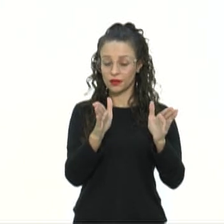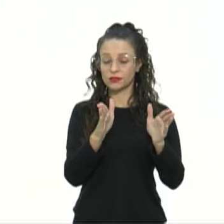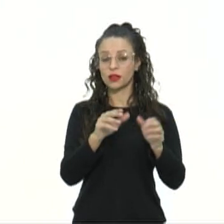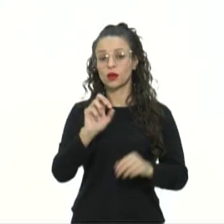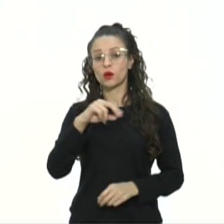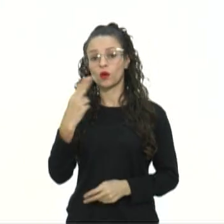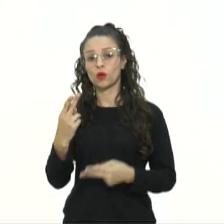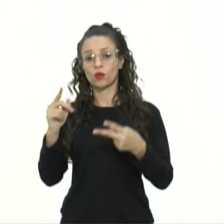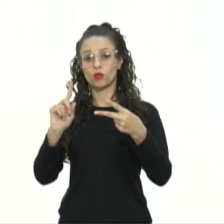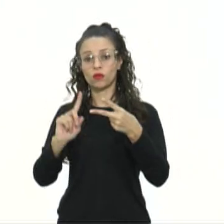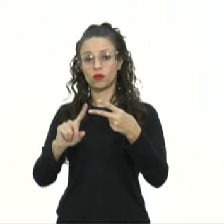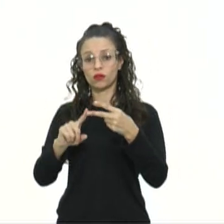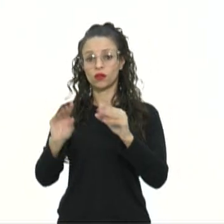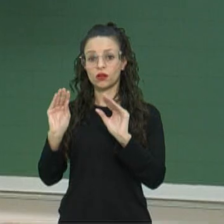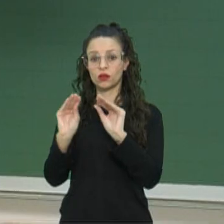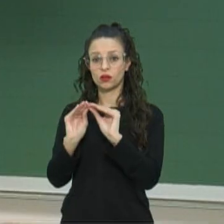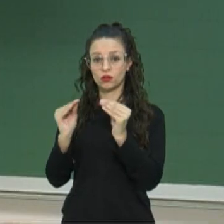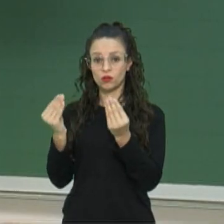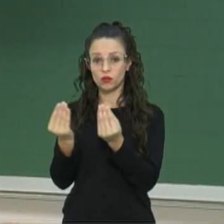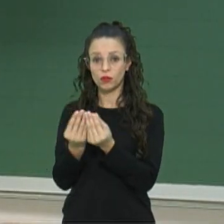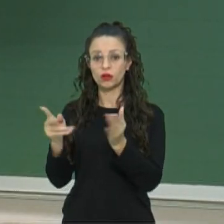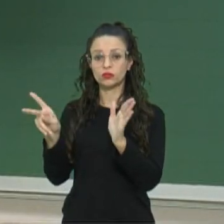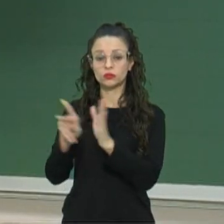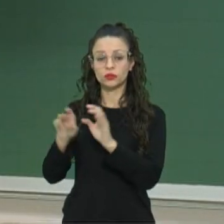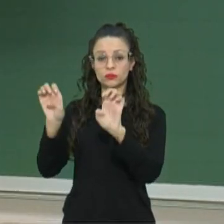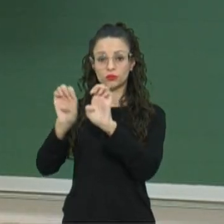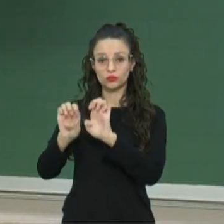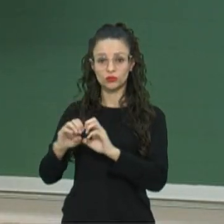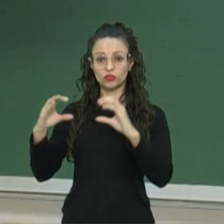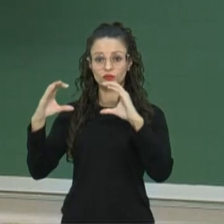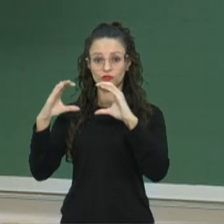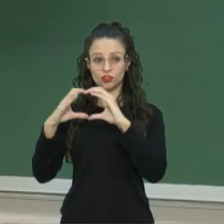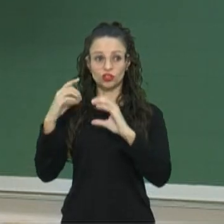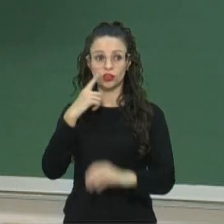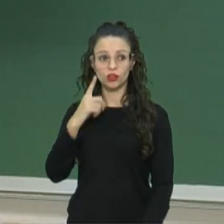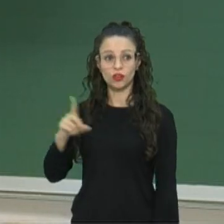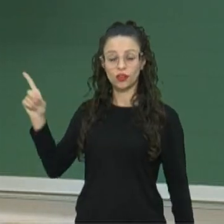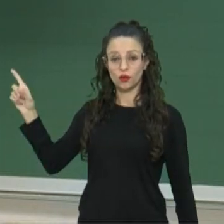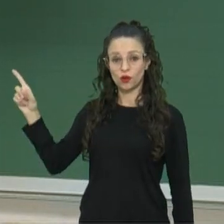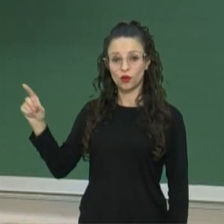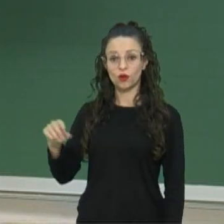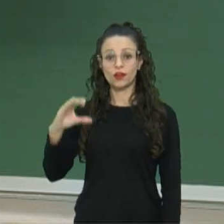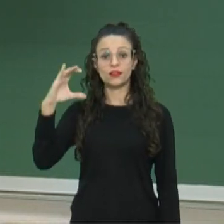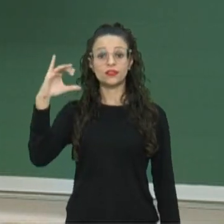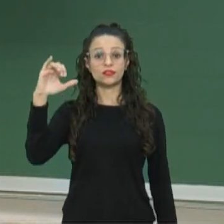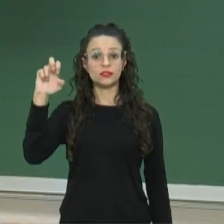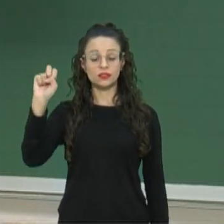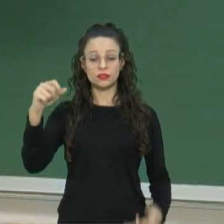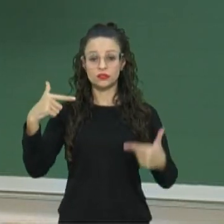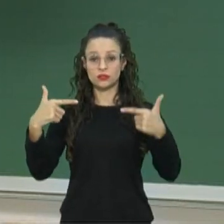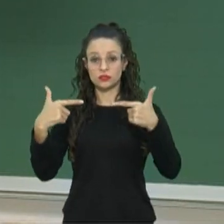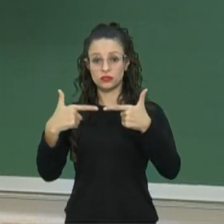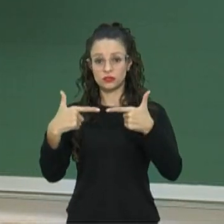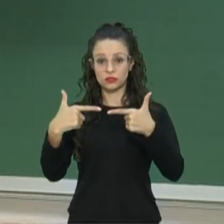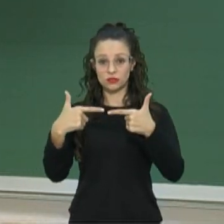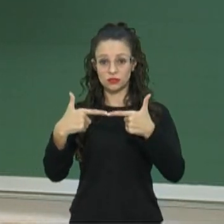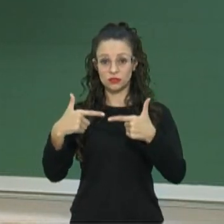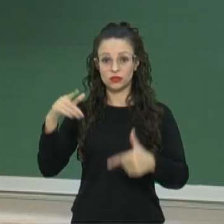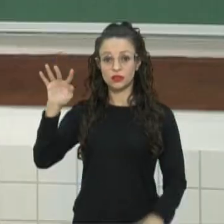ou compostos, então, de cadeias fechadas, né? Olha que bonitinho, cis, mesmo lado do